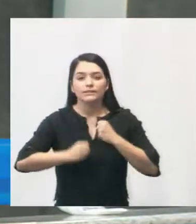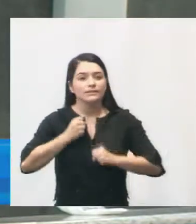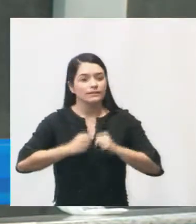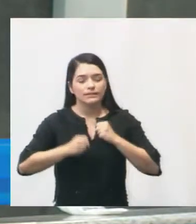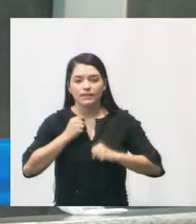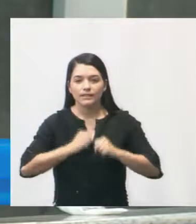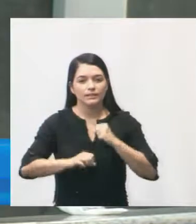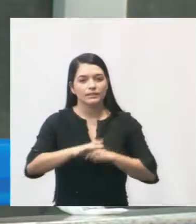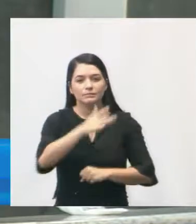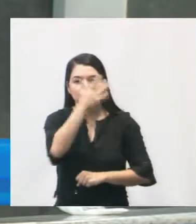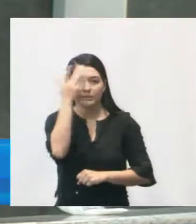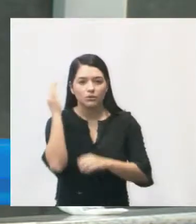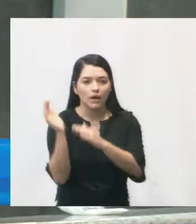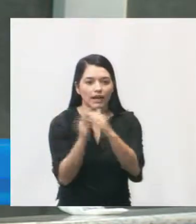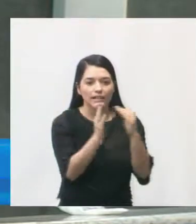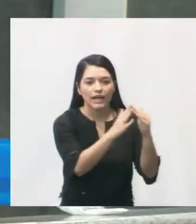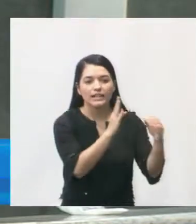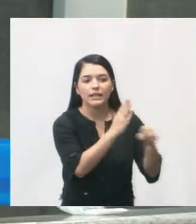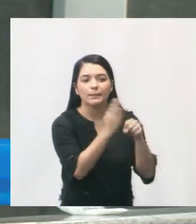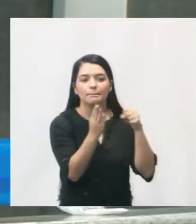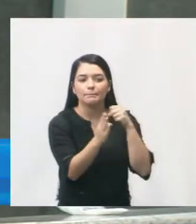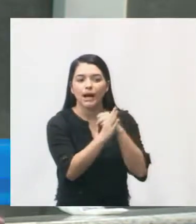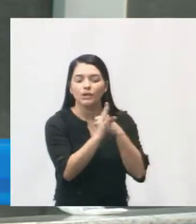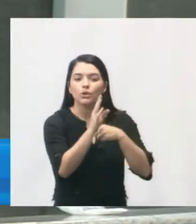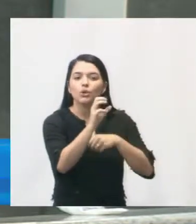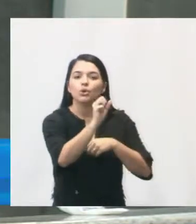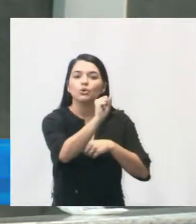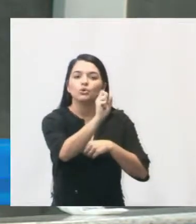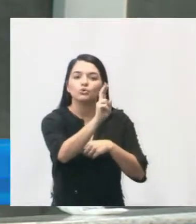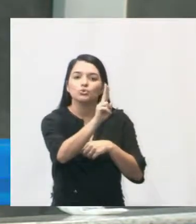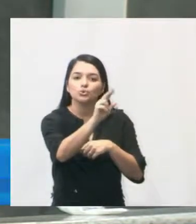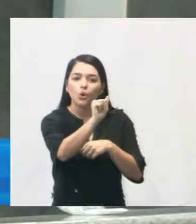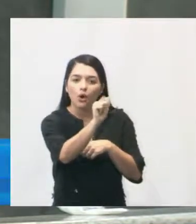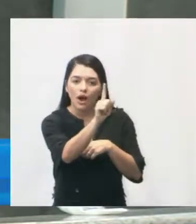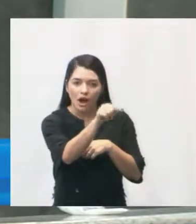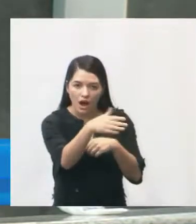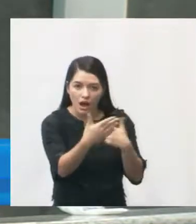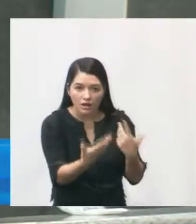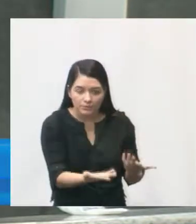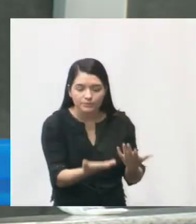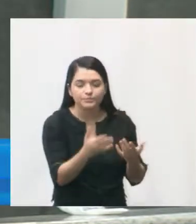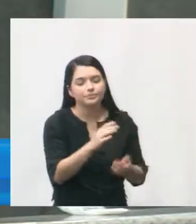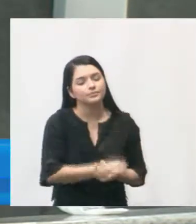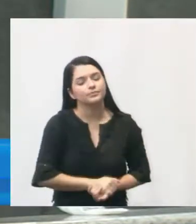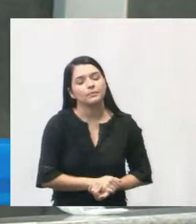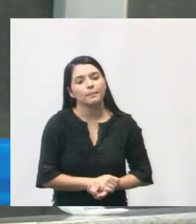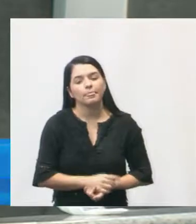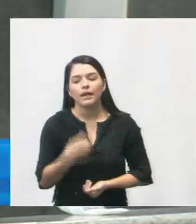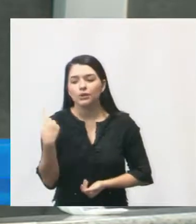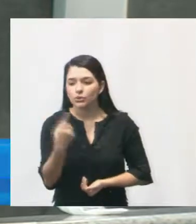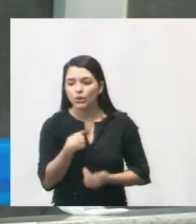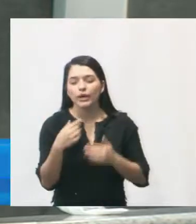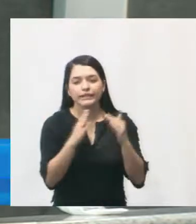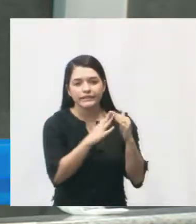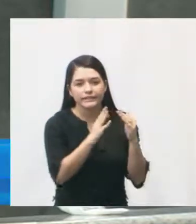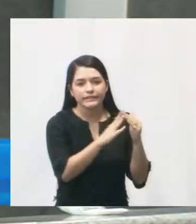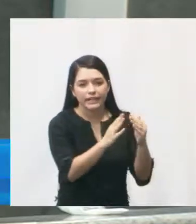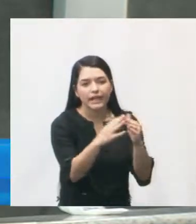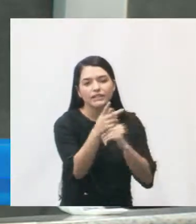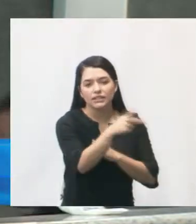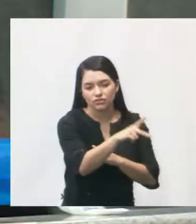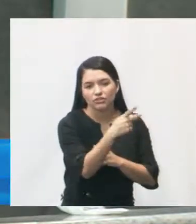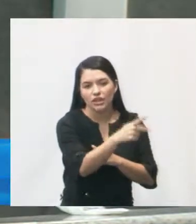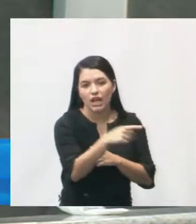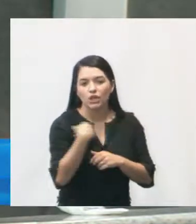Suá, vereador Amaral. Nós, moradores do bairro Enseada do Suá, estamos lutando junto ao governo